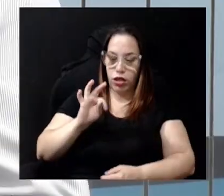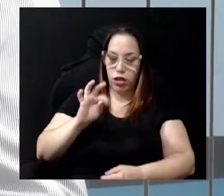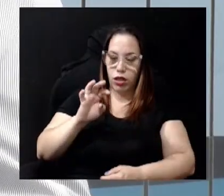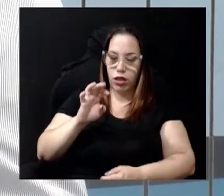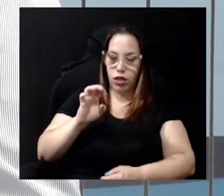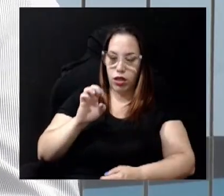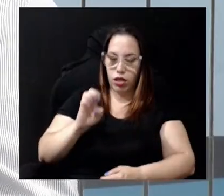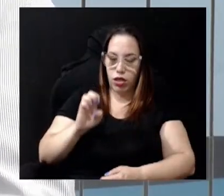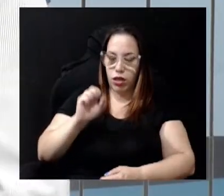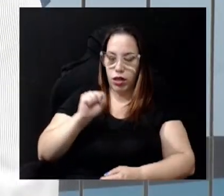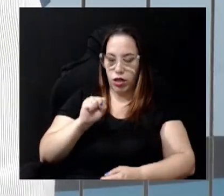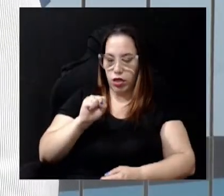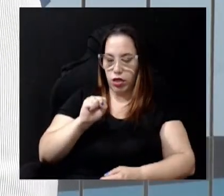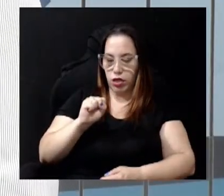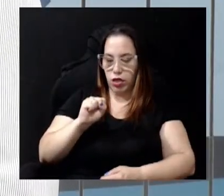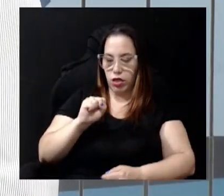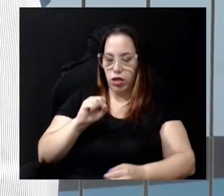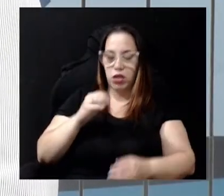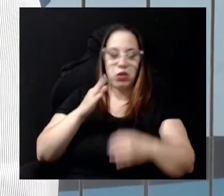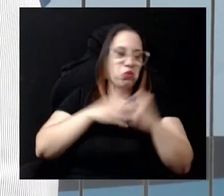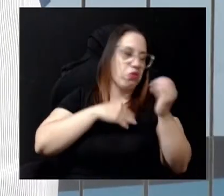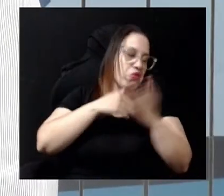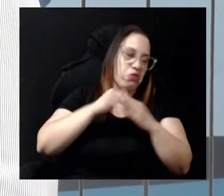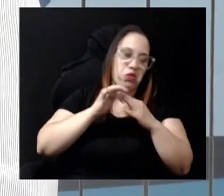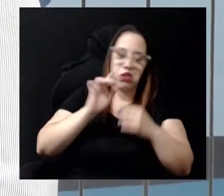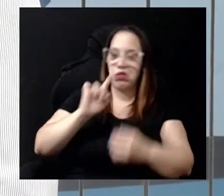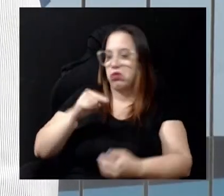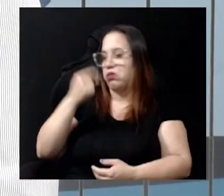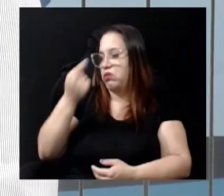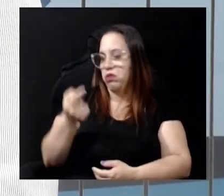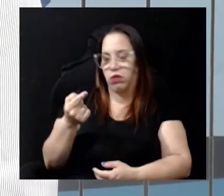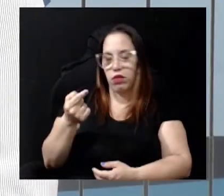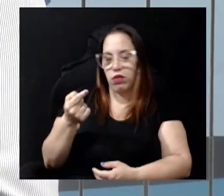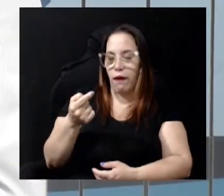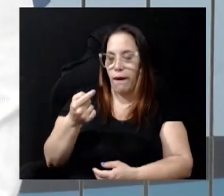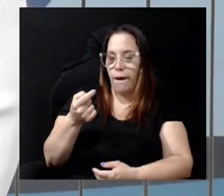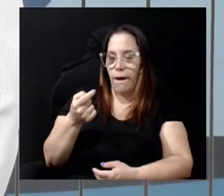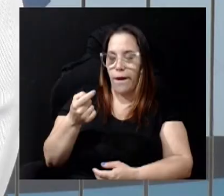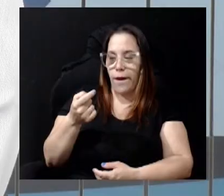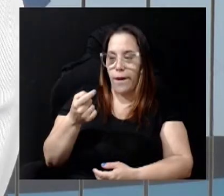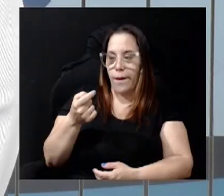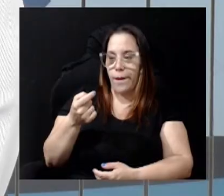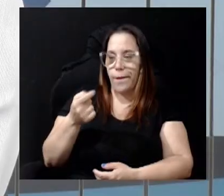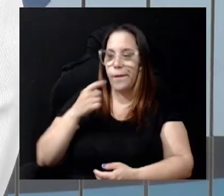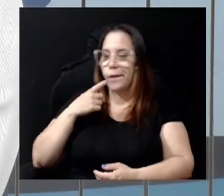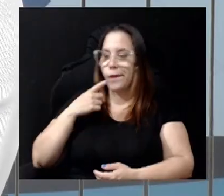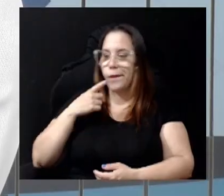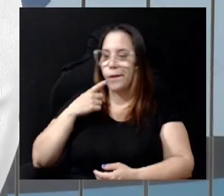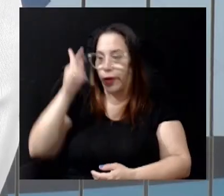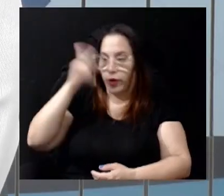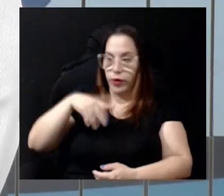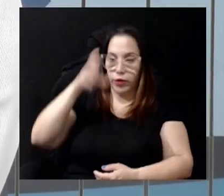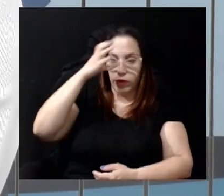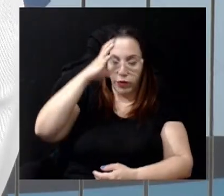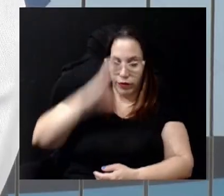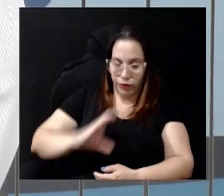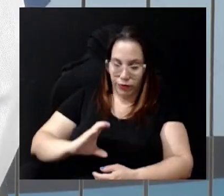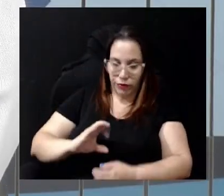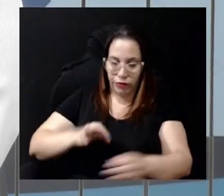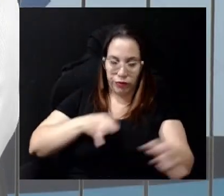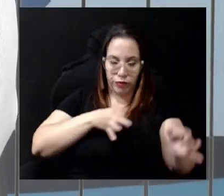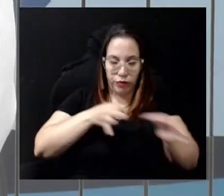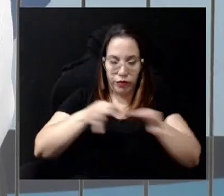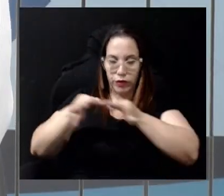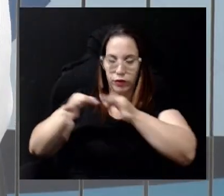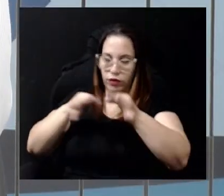mas qualquer outro, né, seria prejudicado para isso, né? Seja o próprio cidadão que poderia organizar a rotina dele,